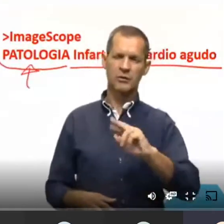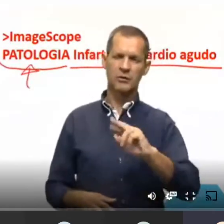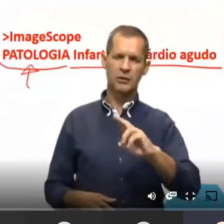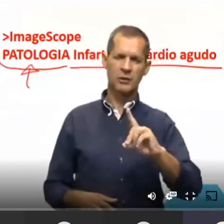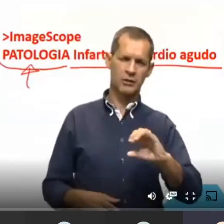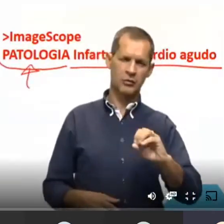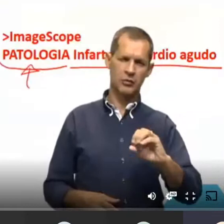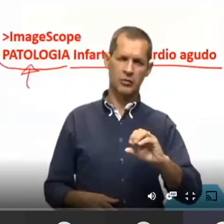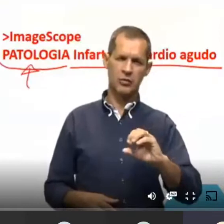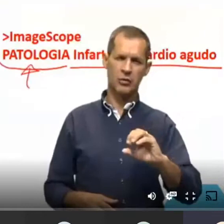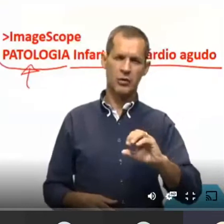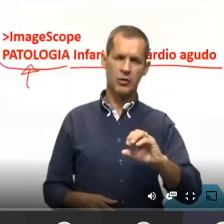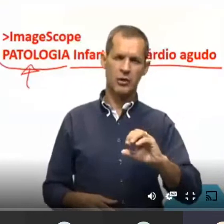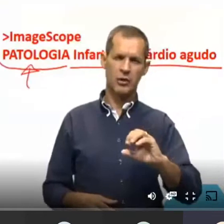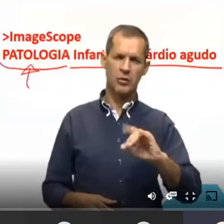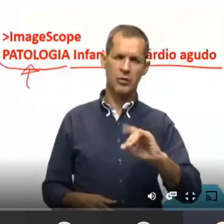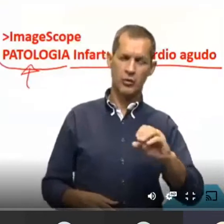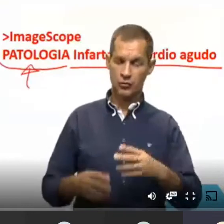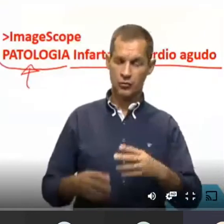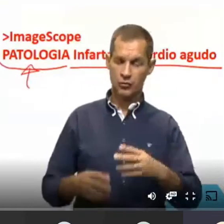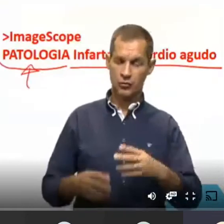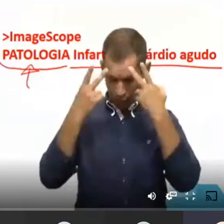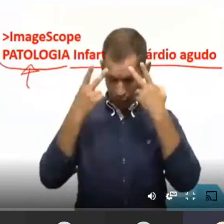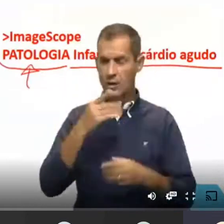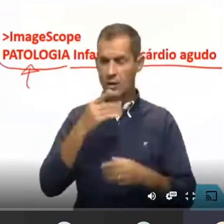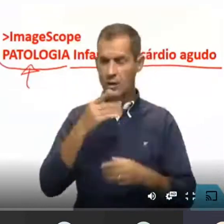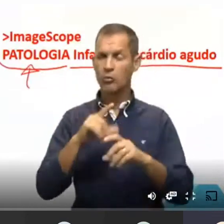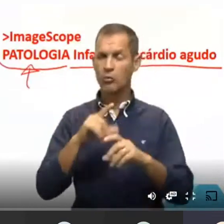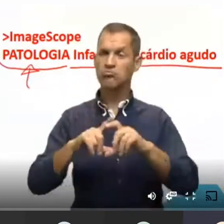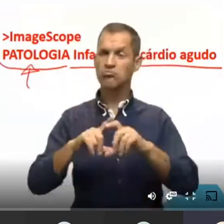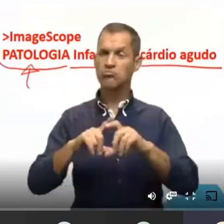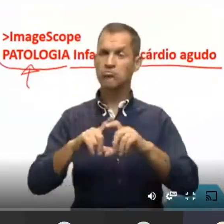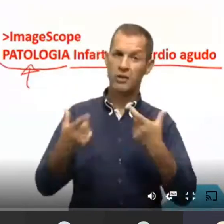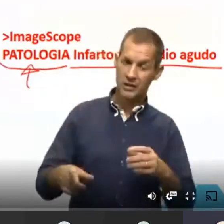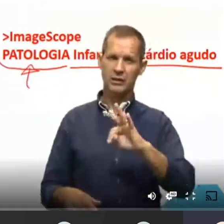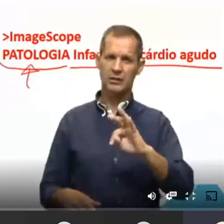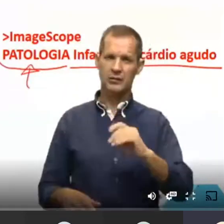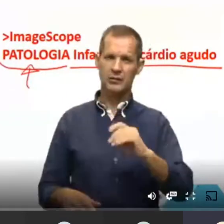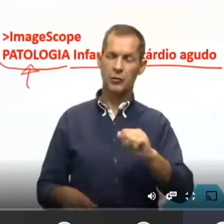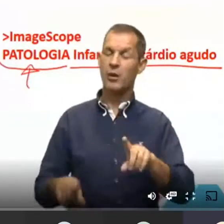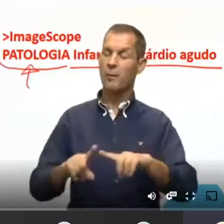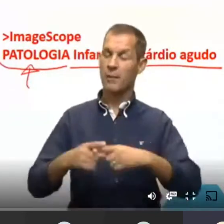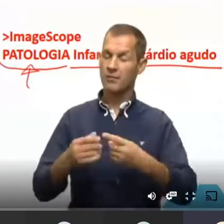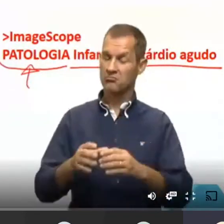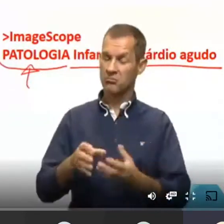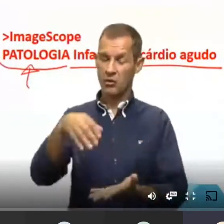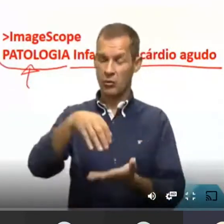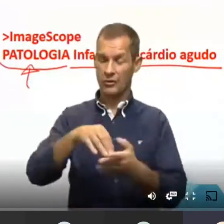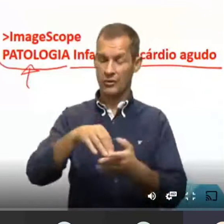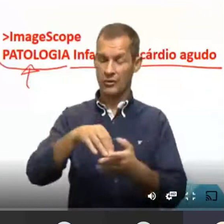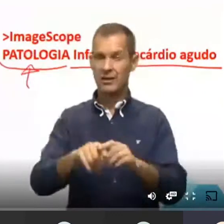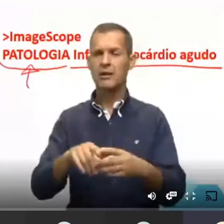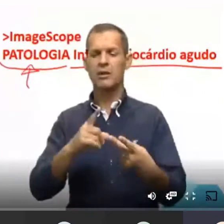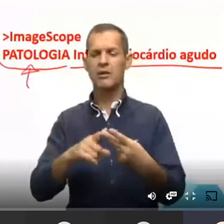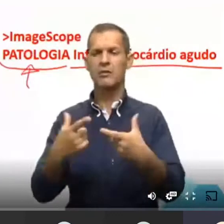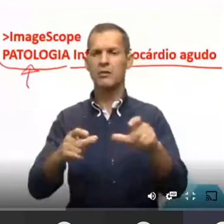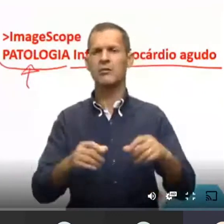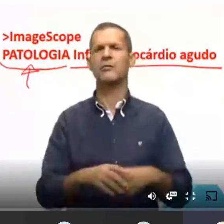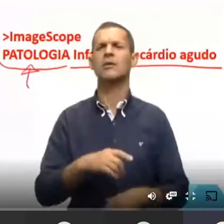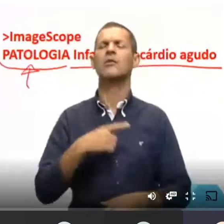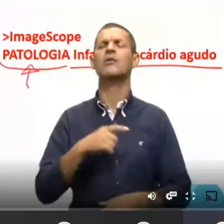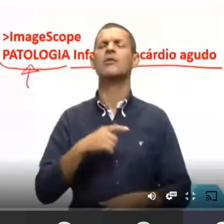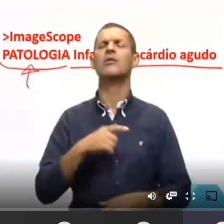cardiomiócito normal, né? Ela tem uma coloração maior, o citoplasma está mais concentrado, e nessa outra